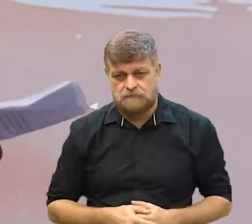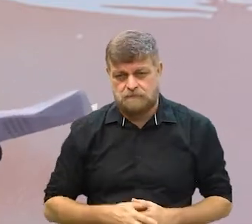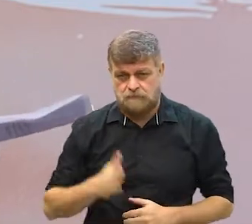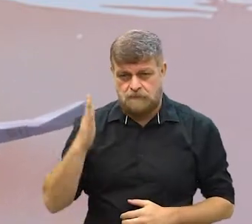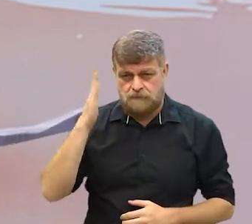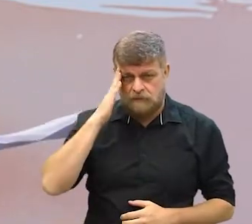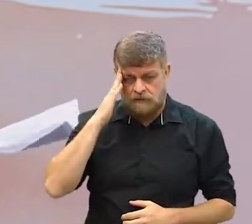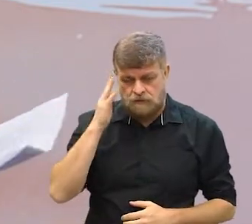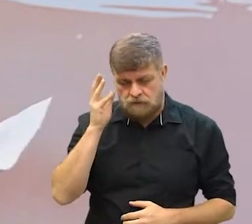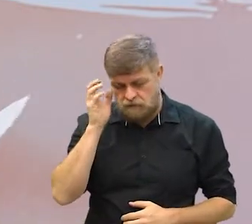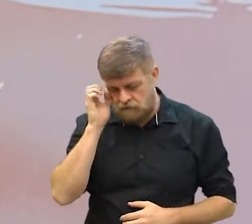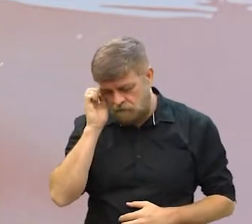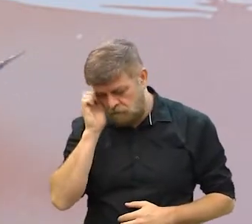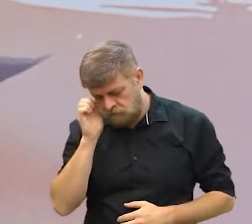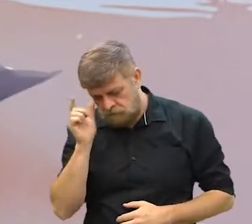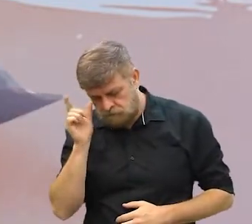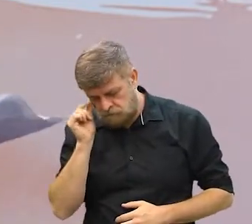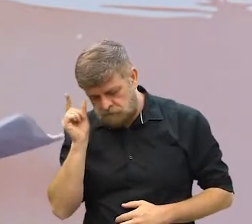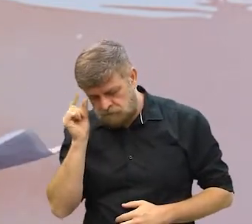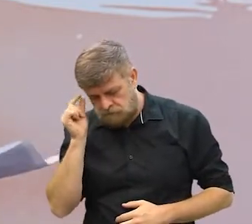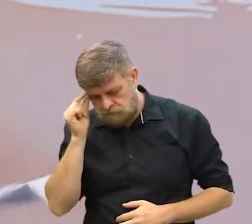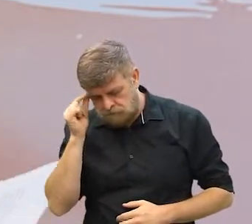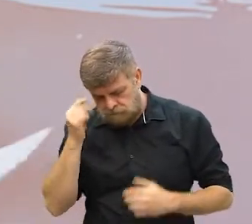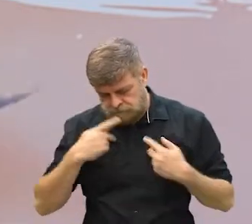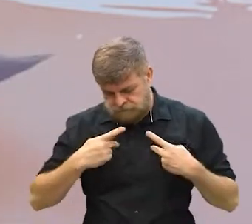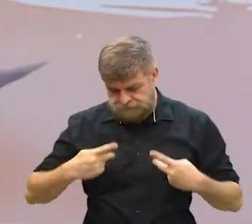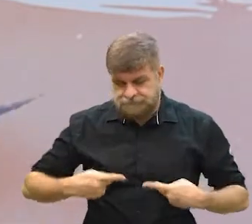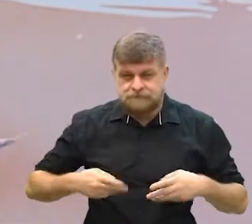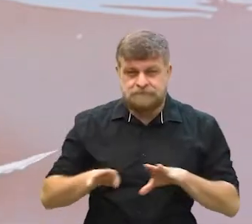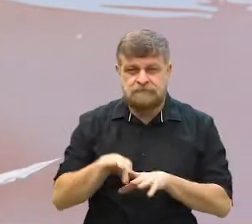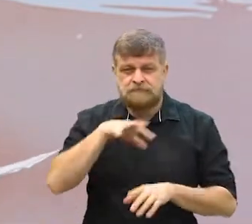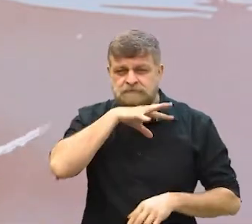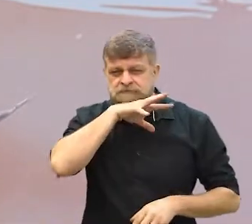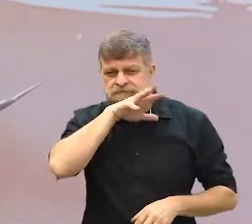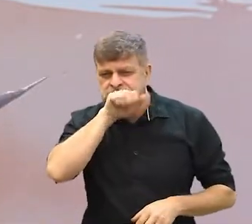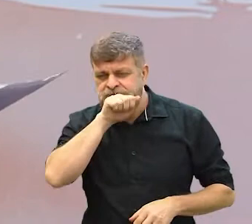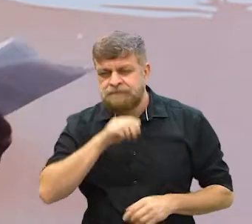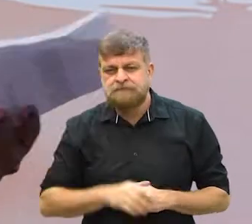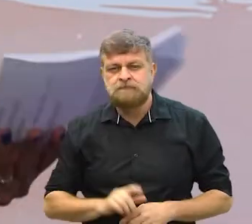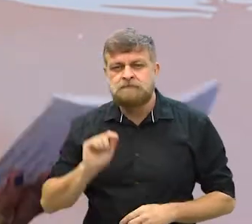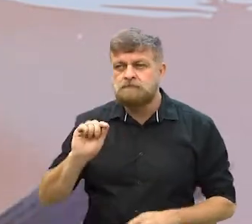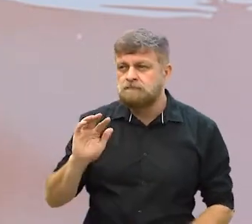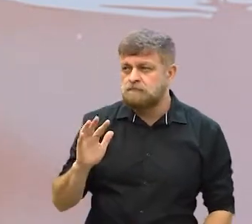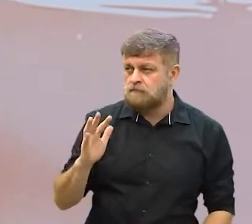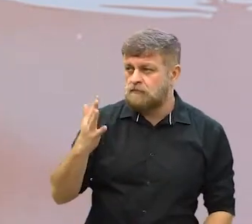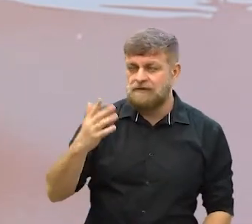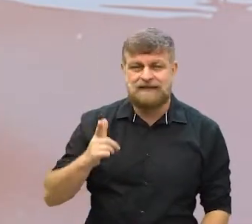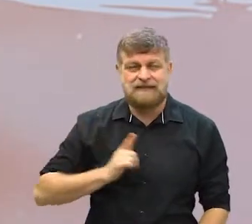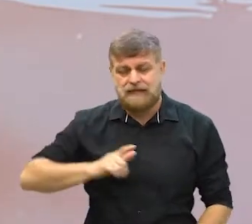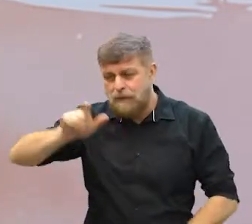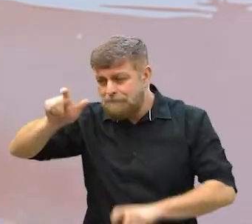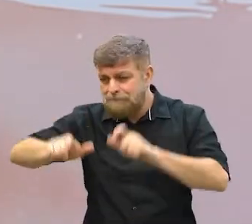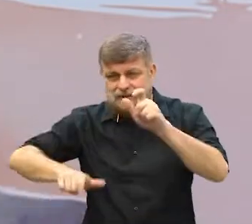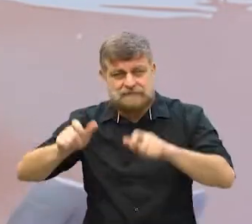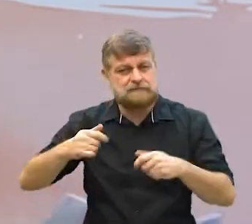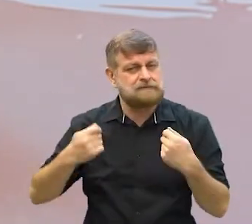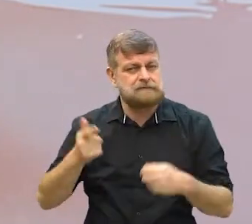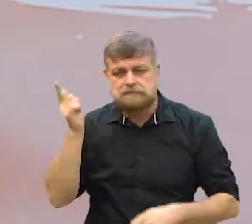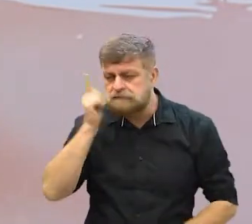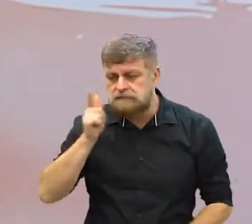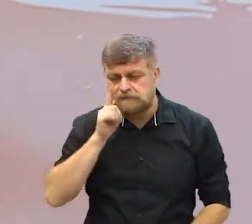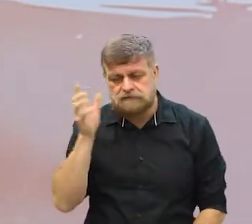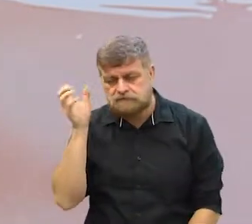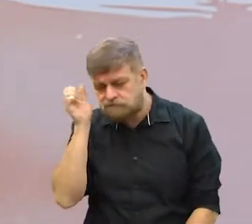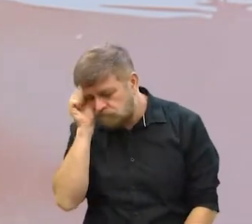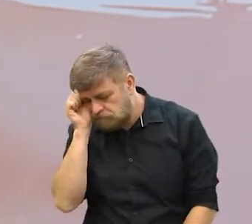que o sono aí é essencial para o ser humano, também para os animais, só que o que que acontece? Que tem gente que não